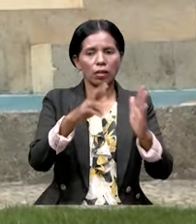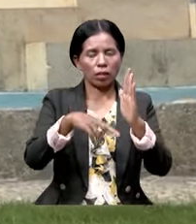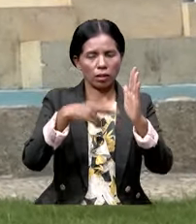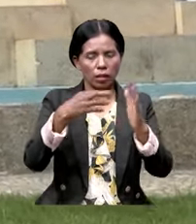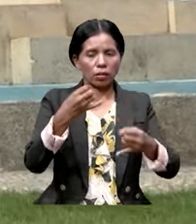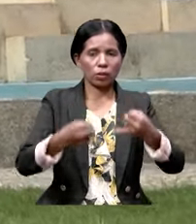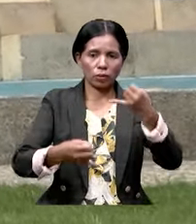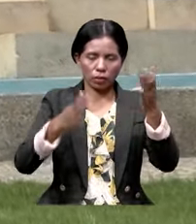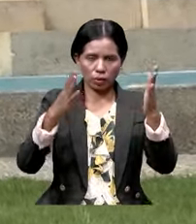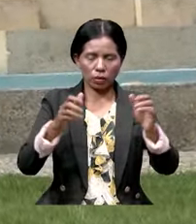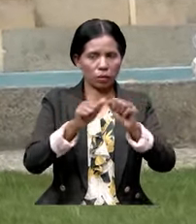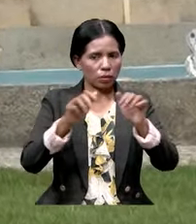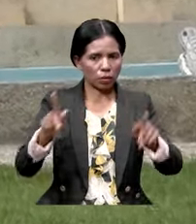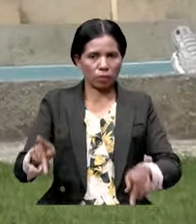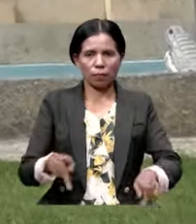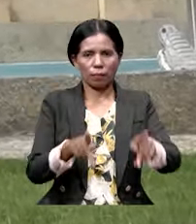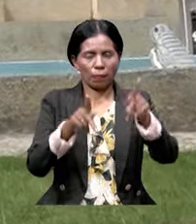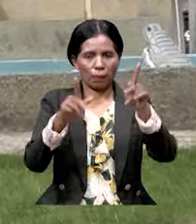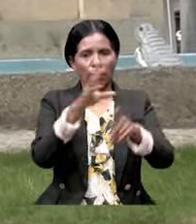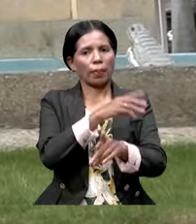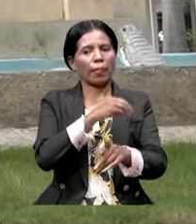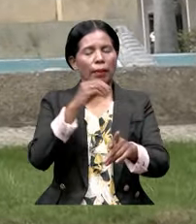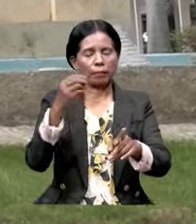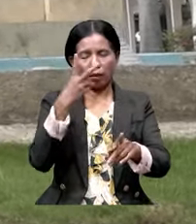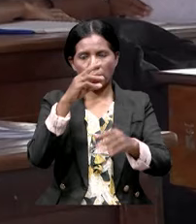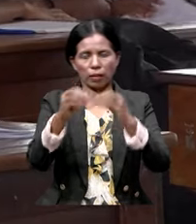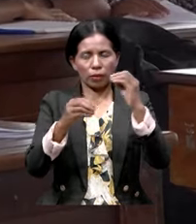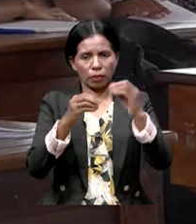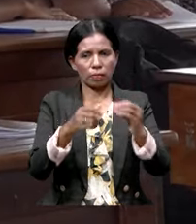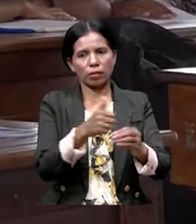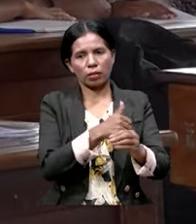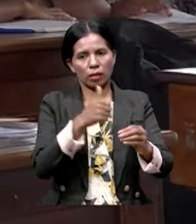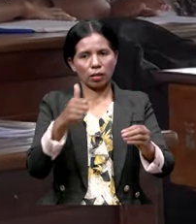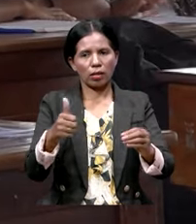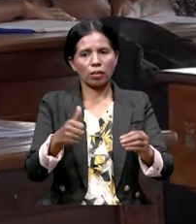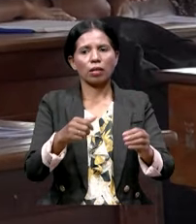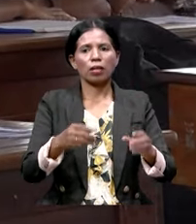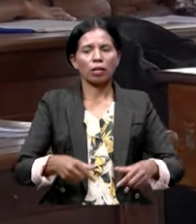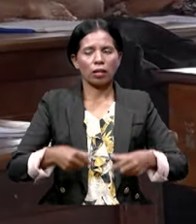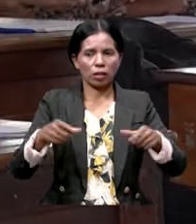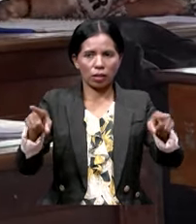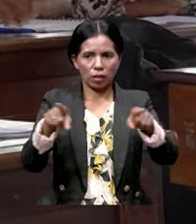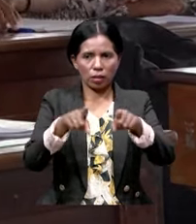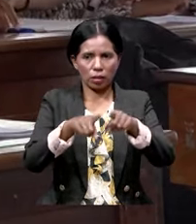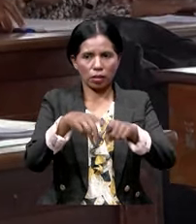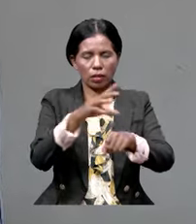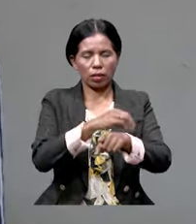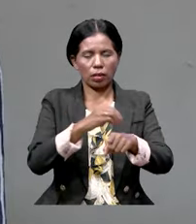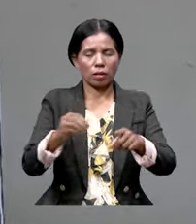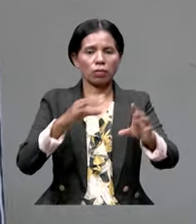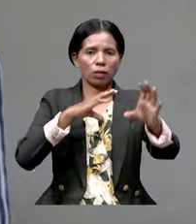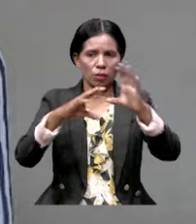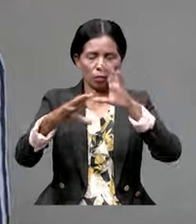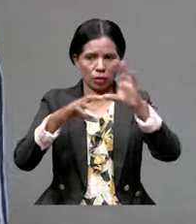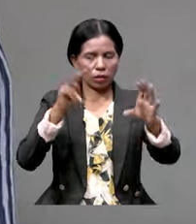judicial, administração pública, no contexto formal sira selo, no servemos, hanesa mil padrão comunicação